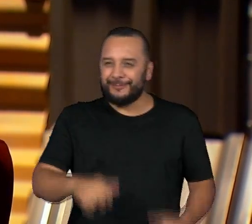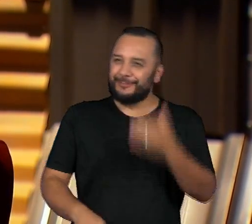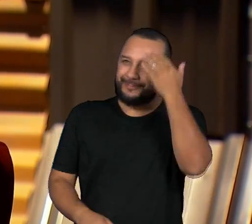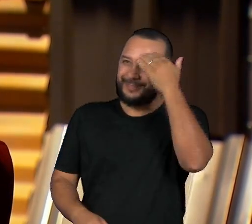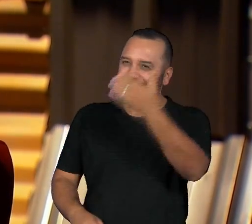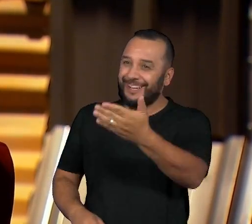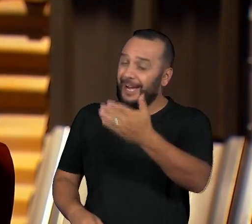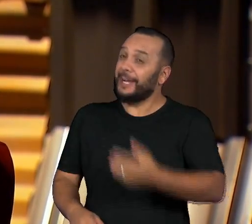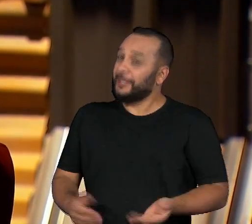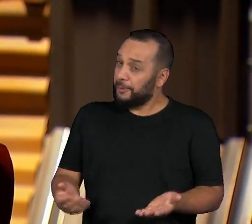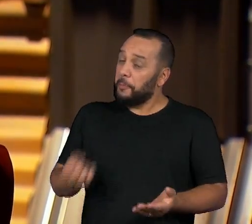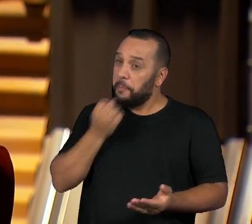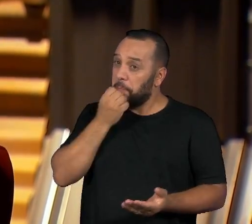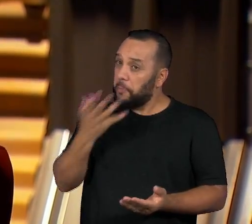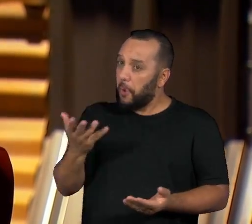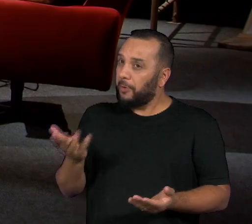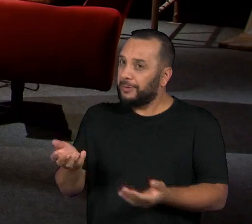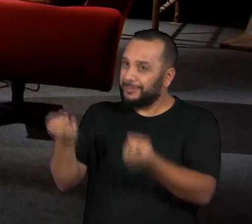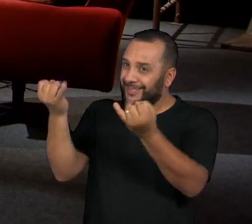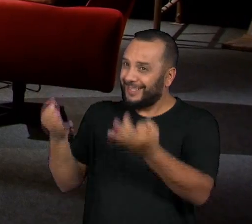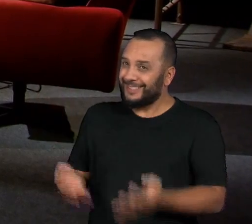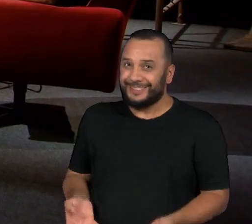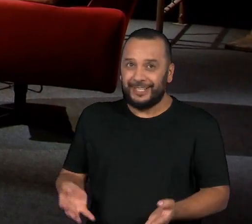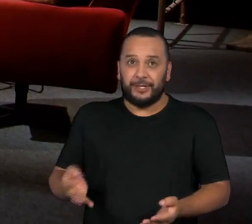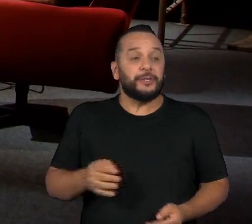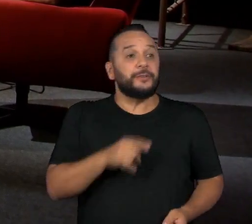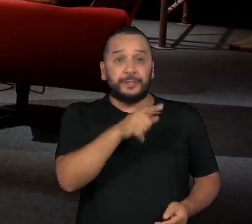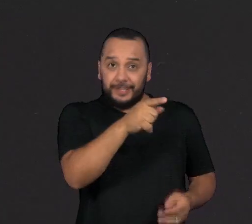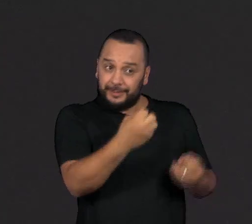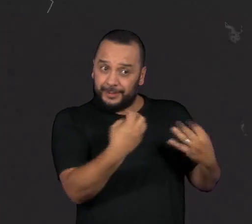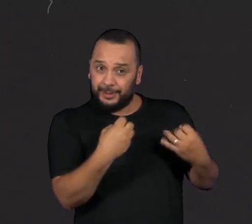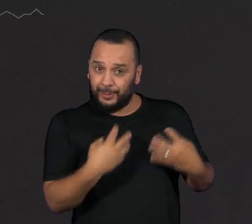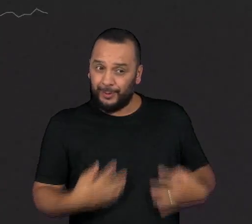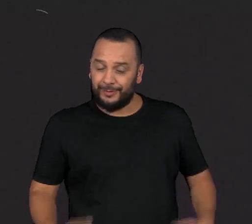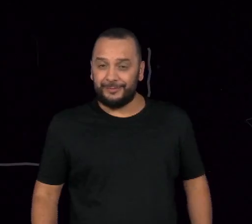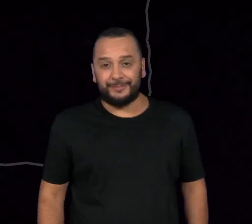Messi. Bom revê-lo, bom revê-lo. Bom revê-lo aqui nesse novo ringue.